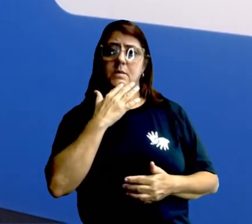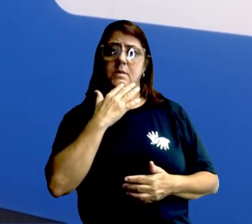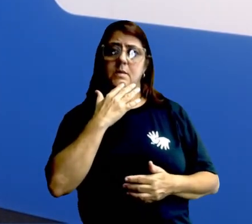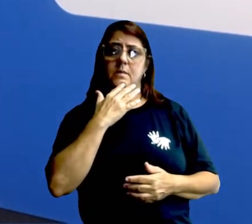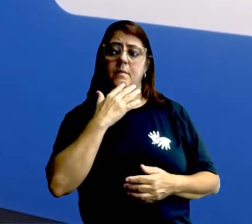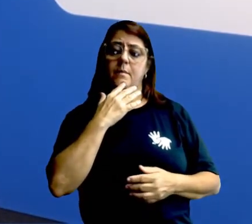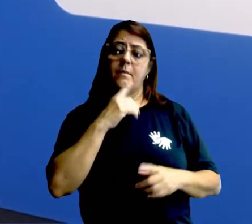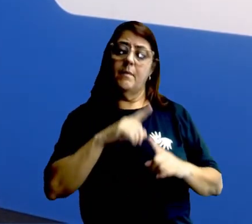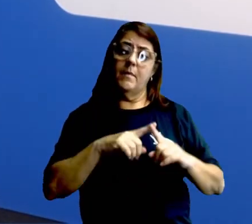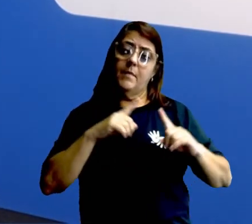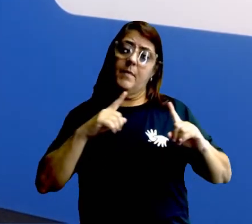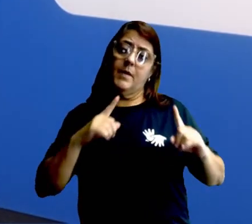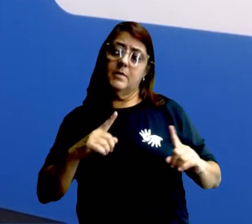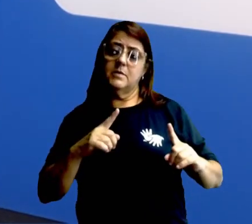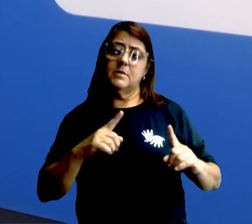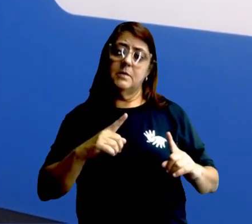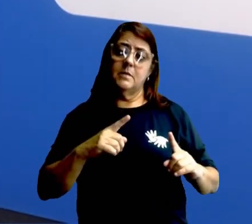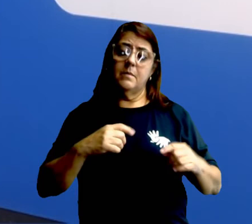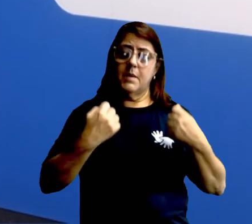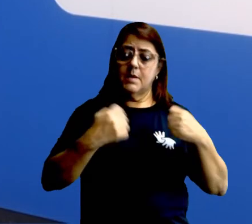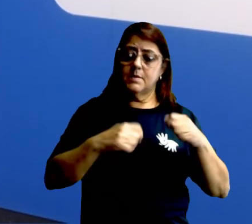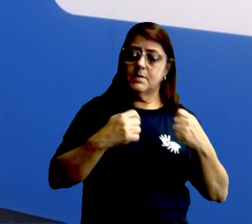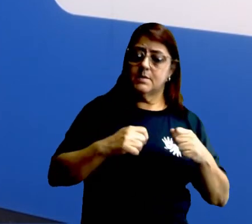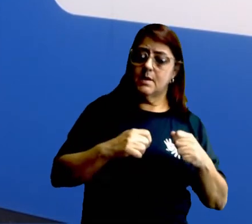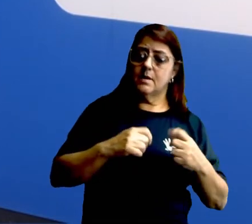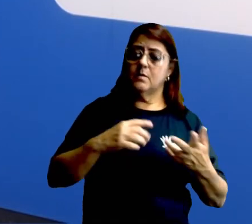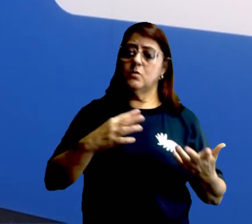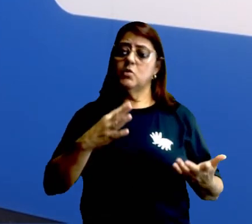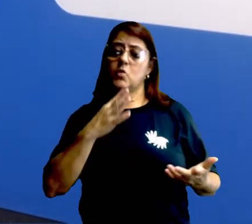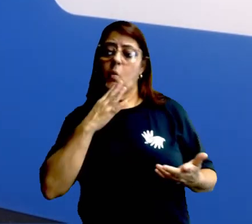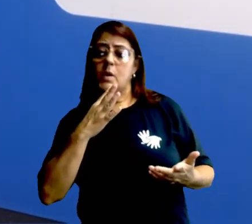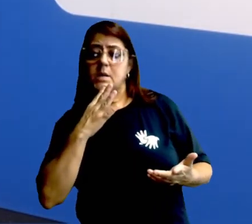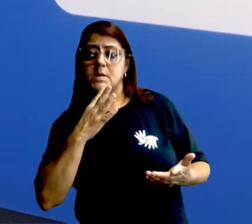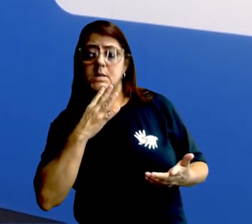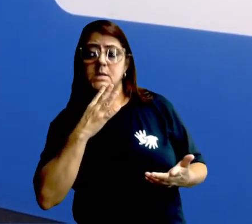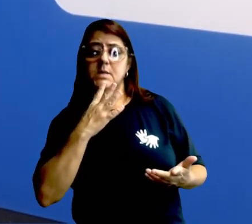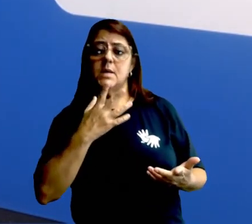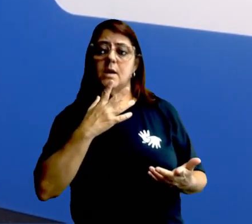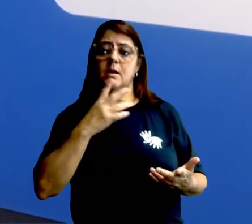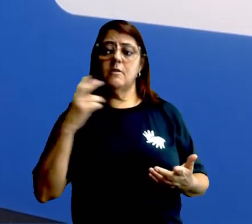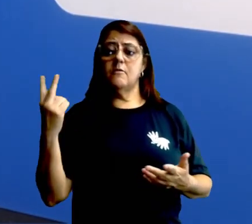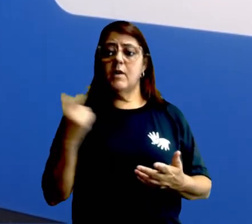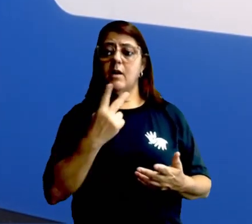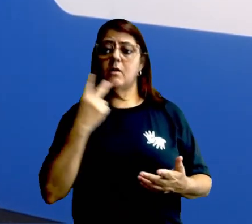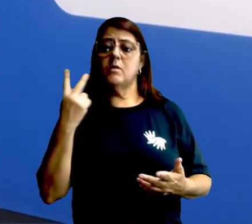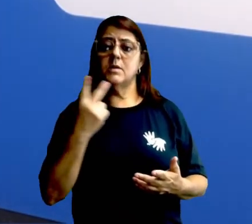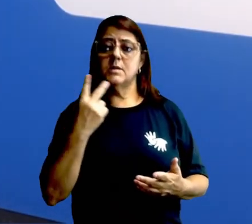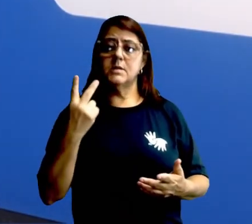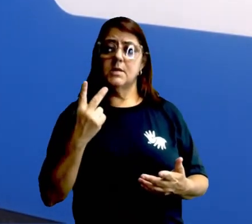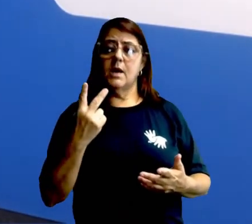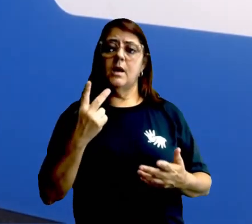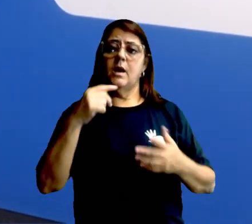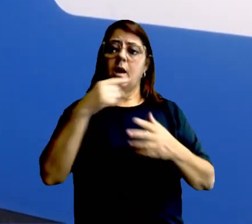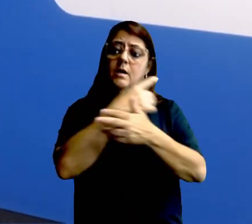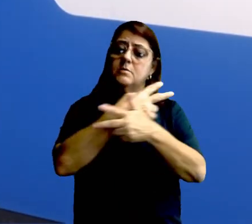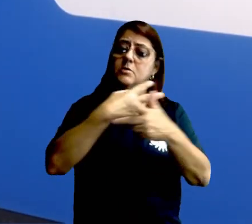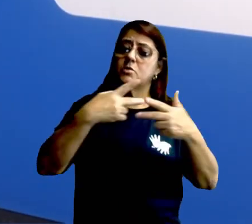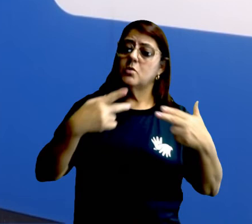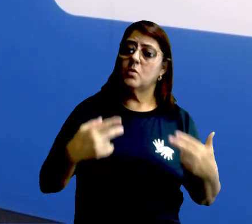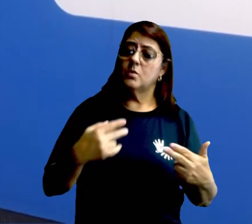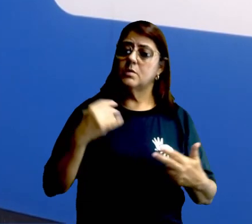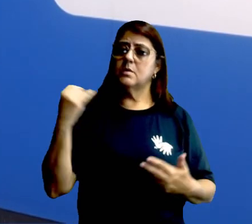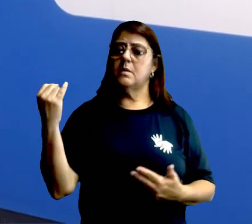conhece. Então, para reconhecermos e valorizarmos, a gente precisa se reconhecer. Então, os